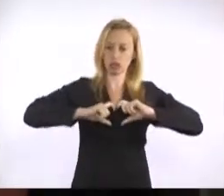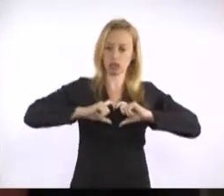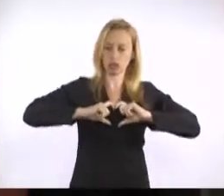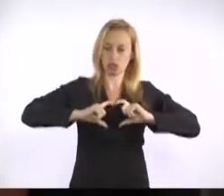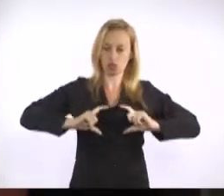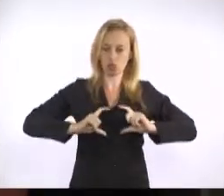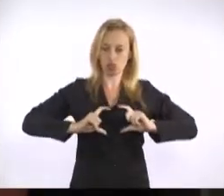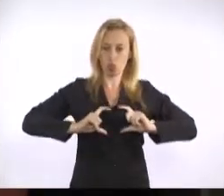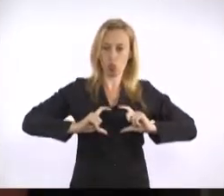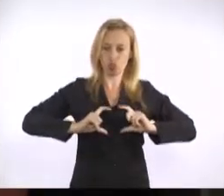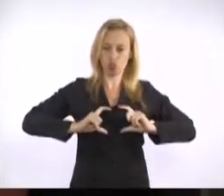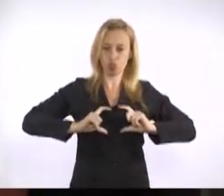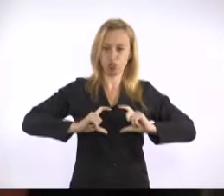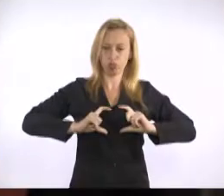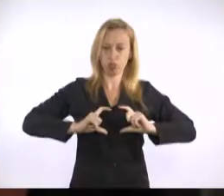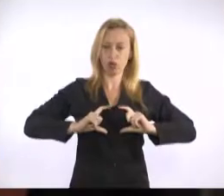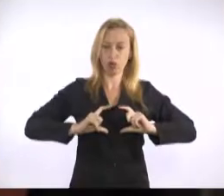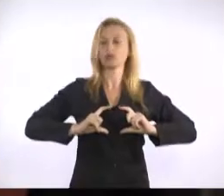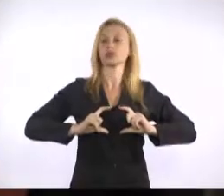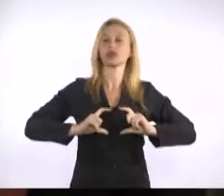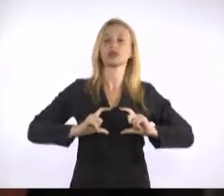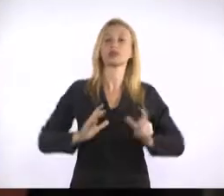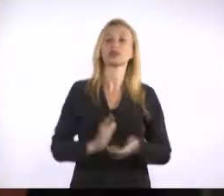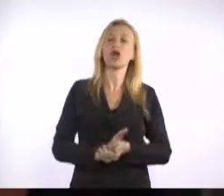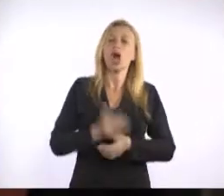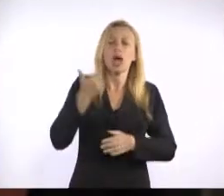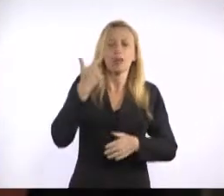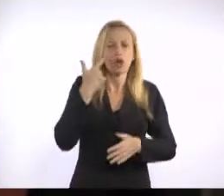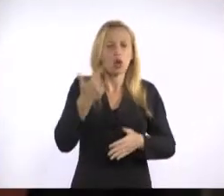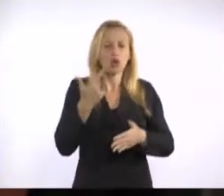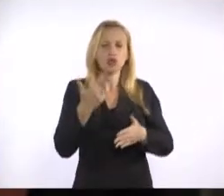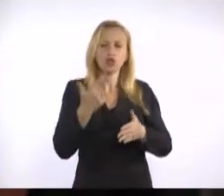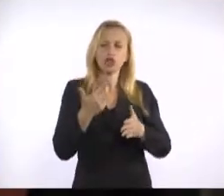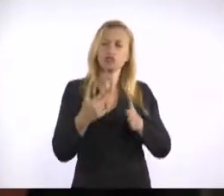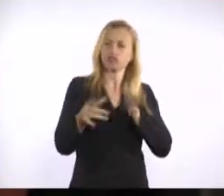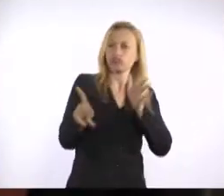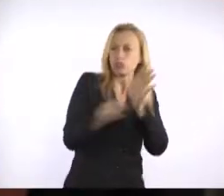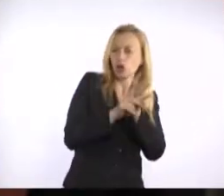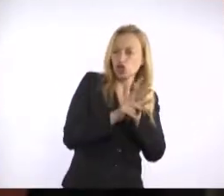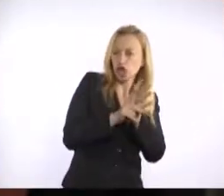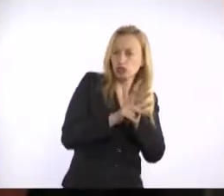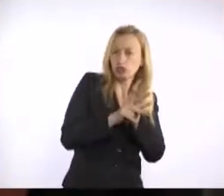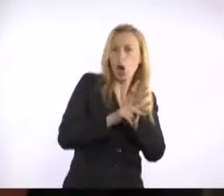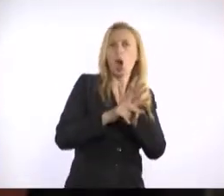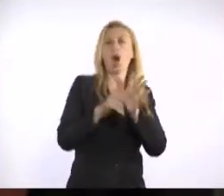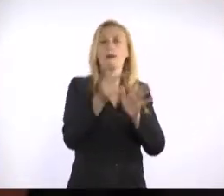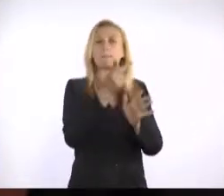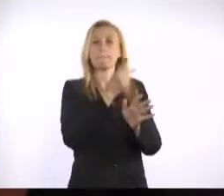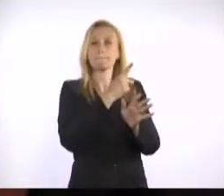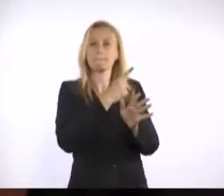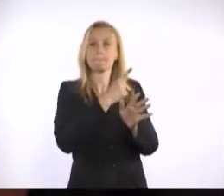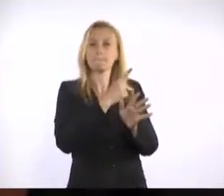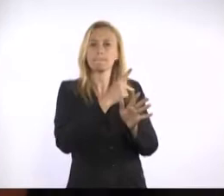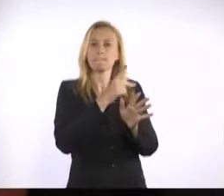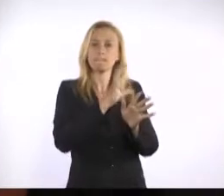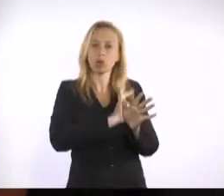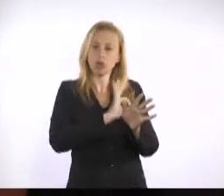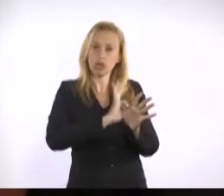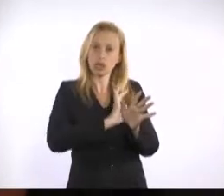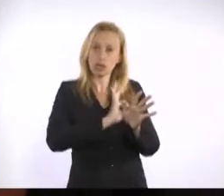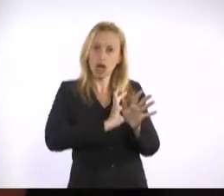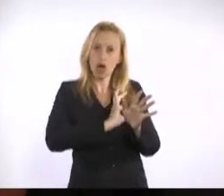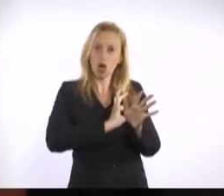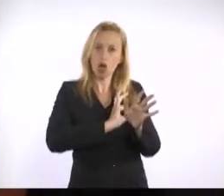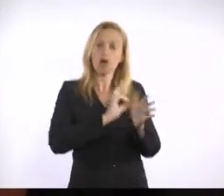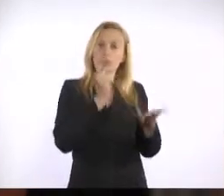autoriza que os policiais mesmo aposentados continuem com esse objetivo que é típico dele